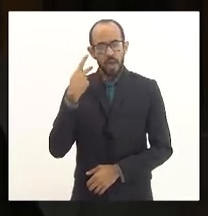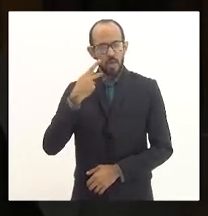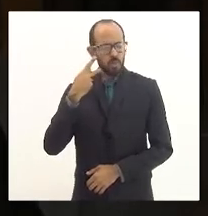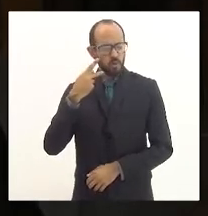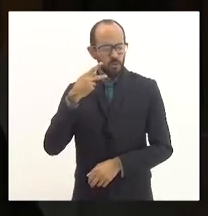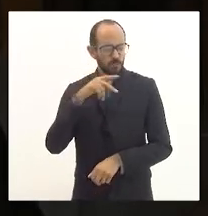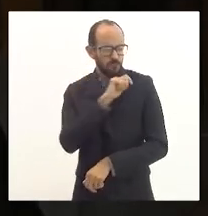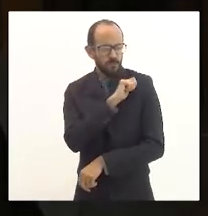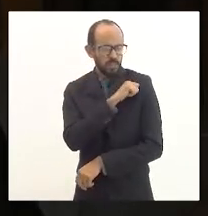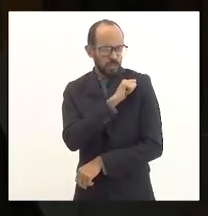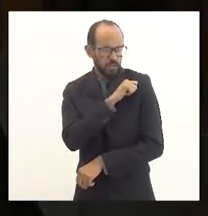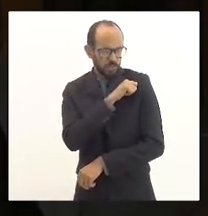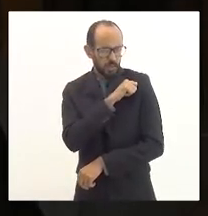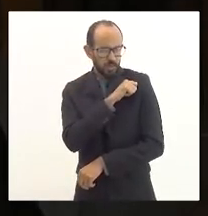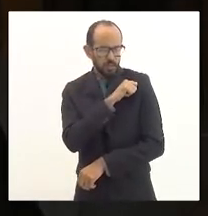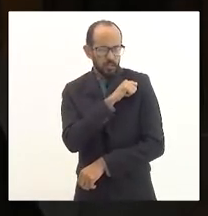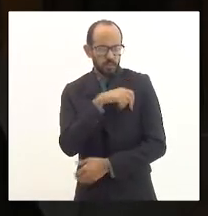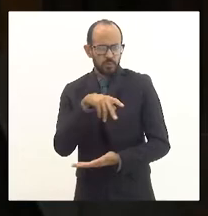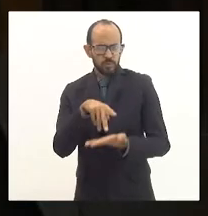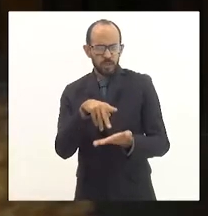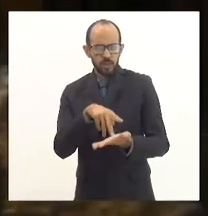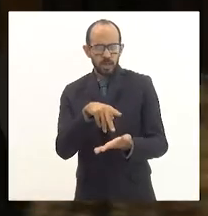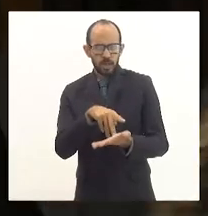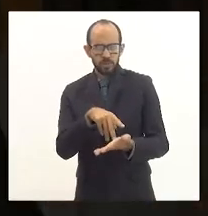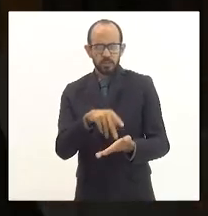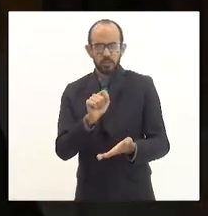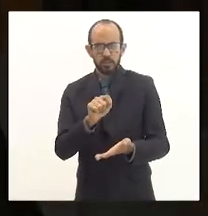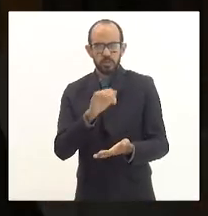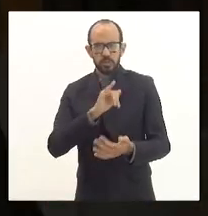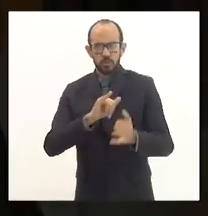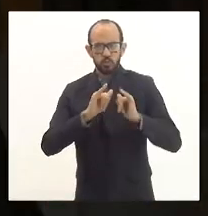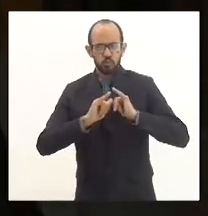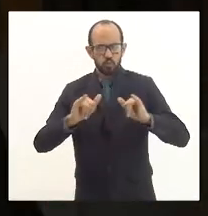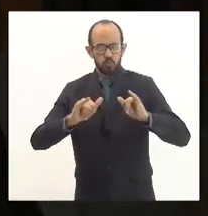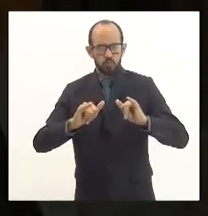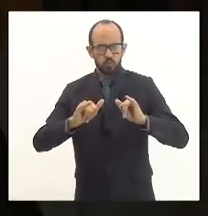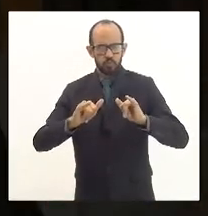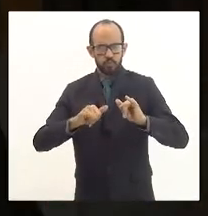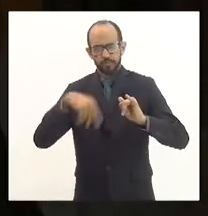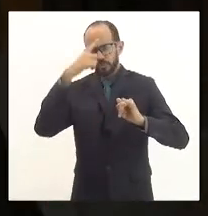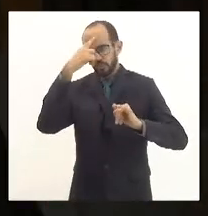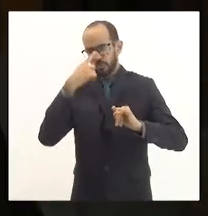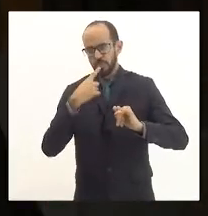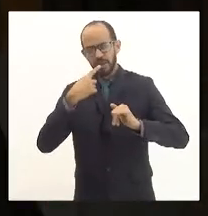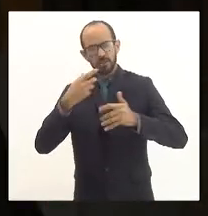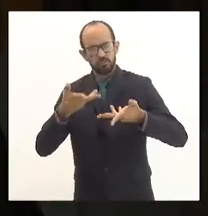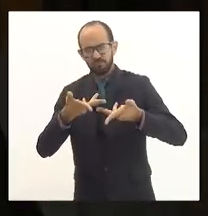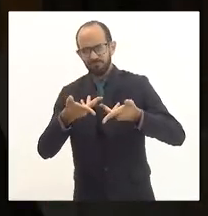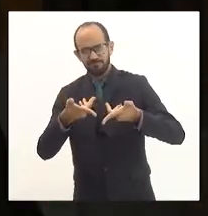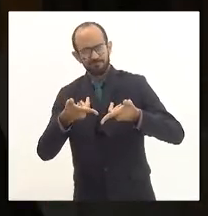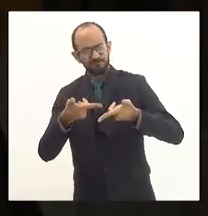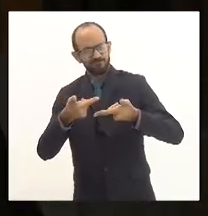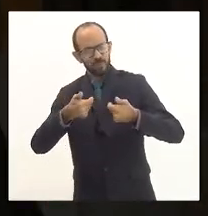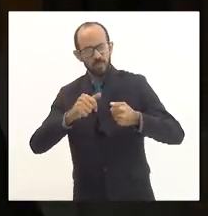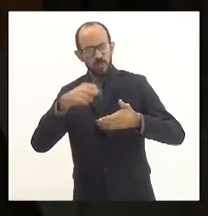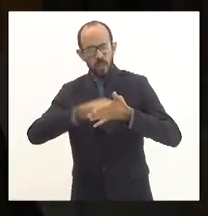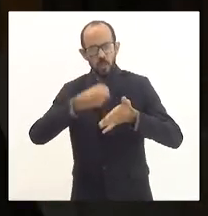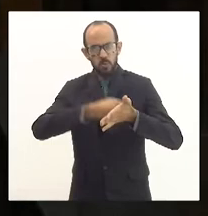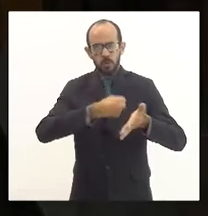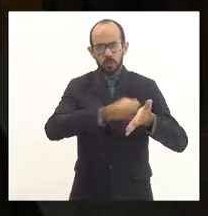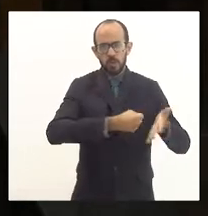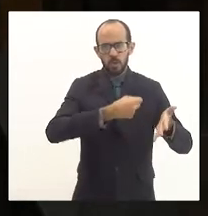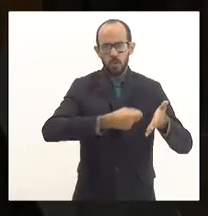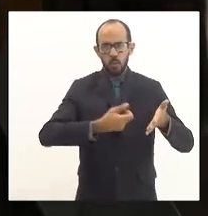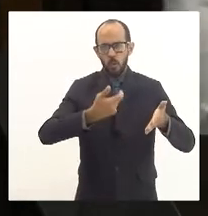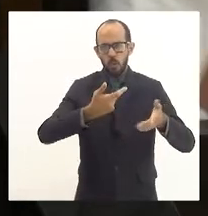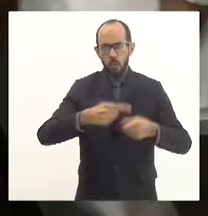fiscalizando cobrando denunciando uma pessoa de caráter ilibado que vem lutando contra a corrupção